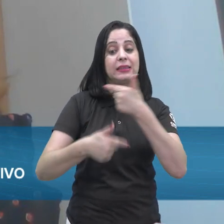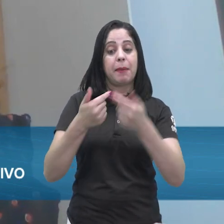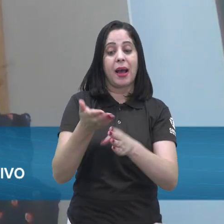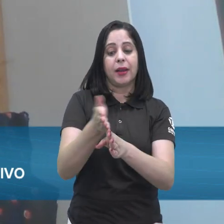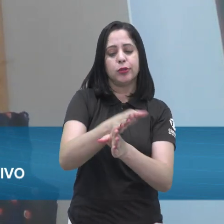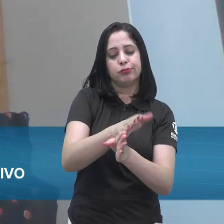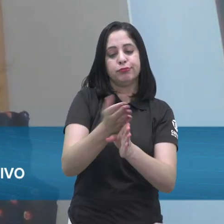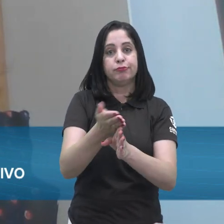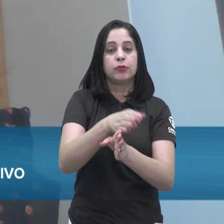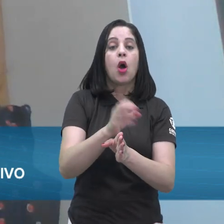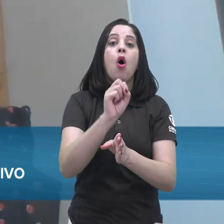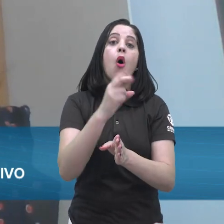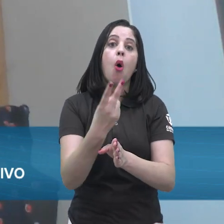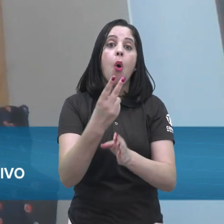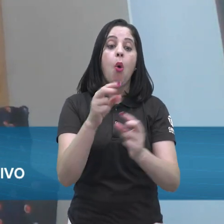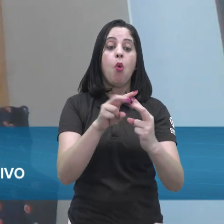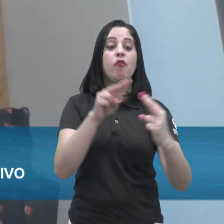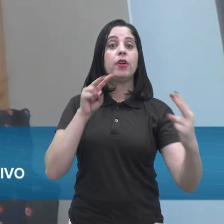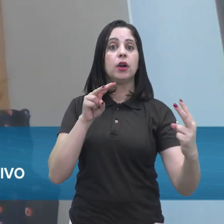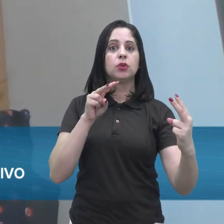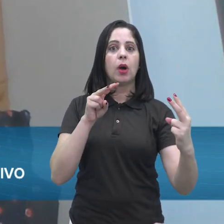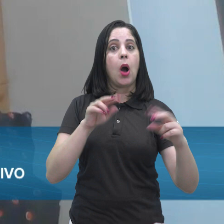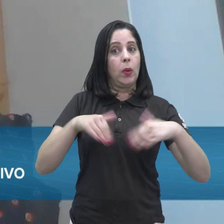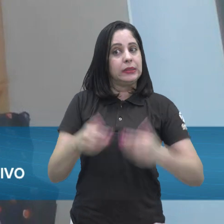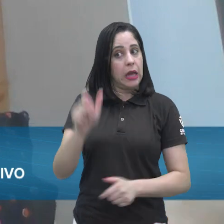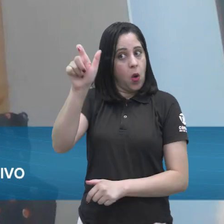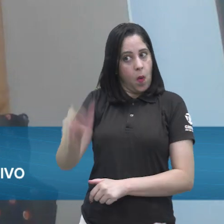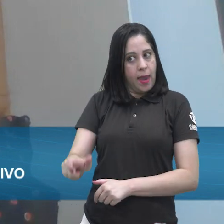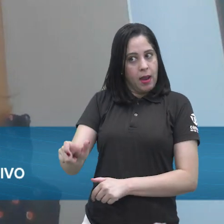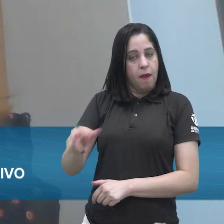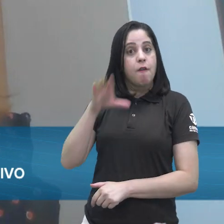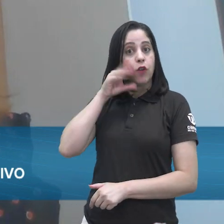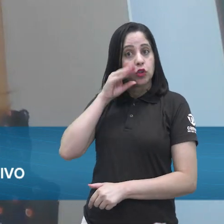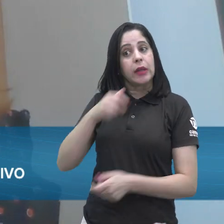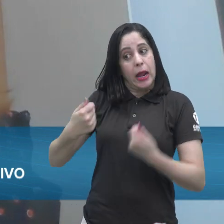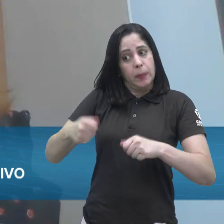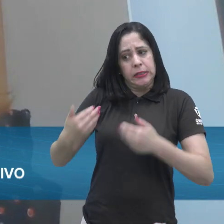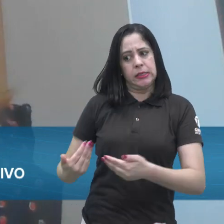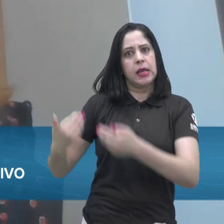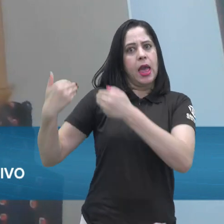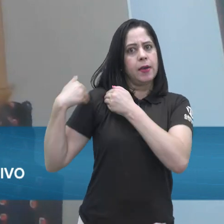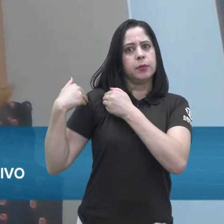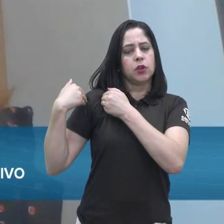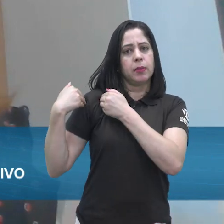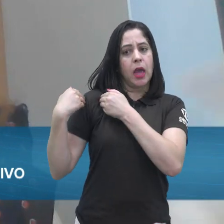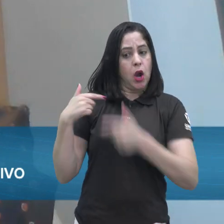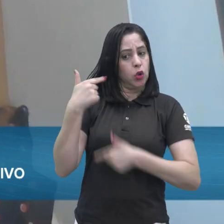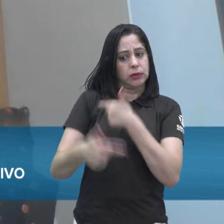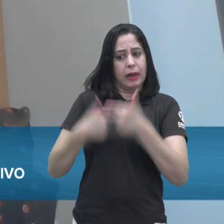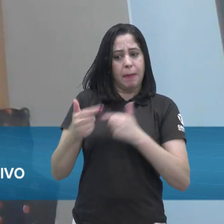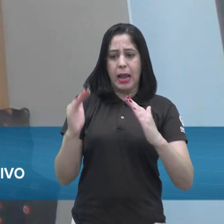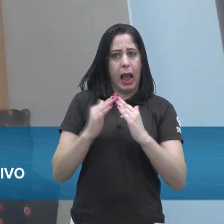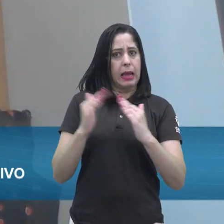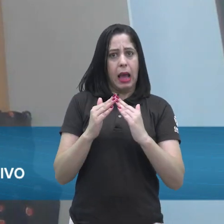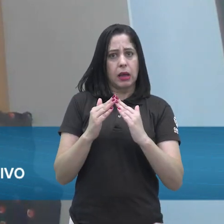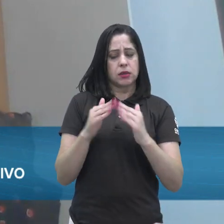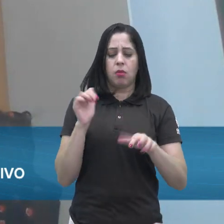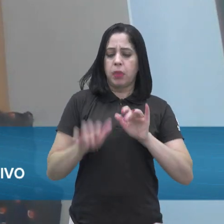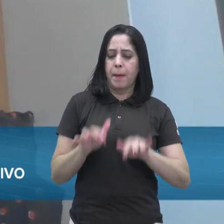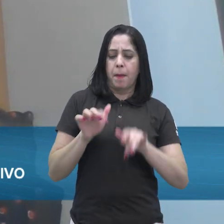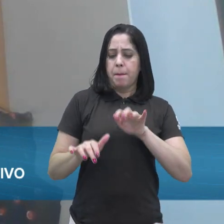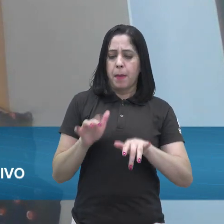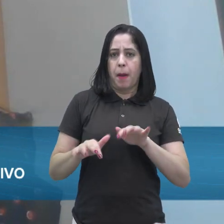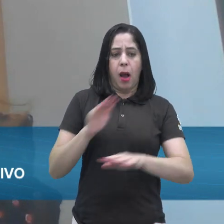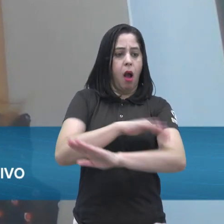trabalho remoto e híbrido. Então, é necessário que a pessoa tenha ali responsabilidade para trabalhar da onde ela